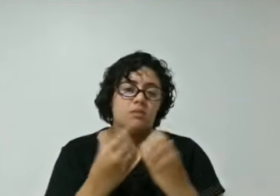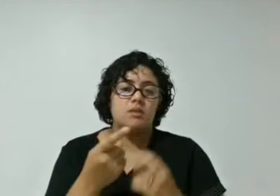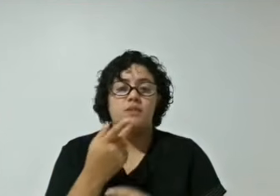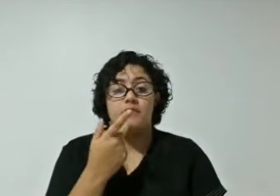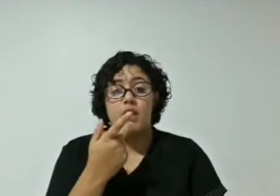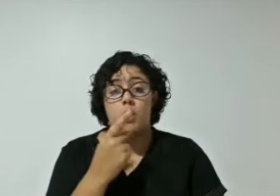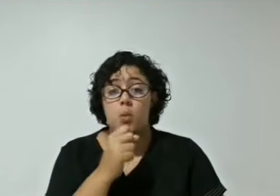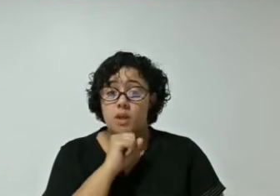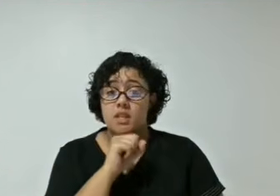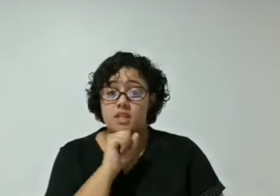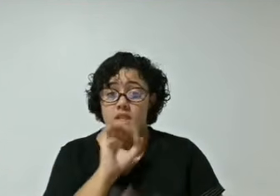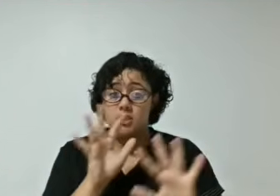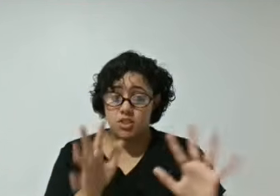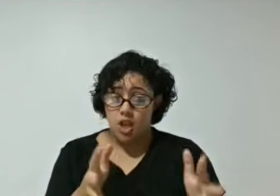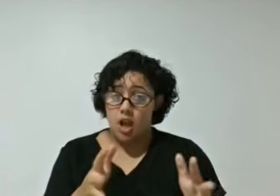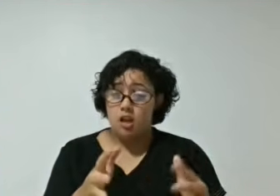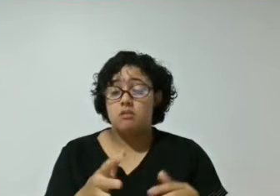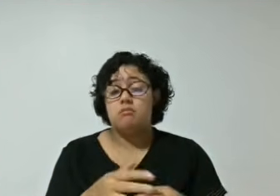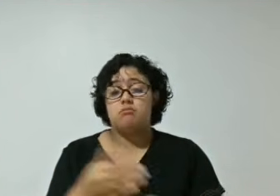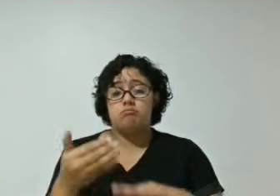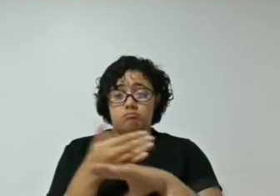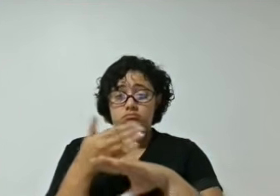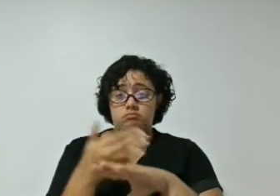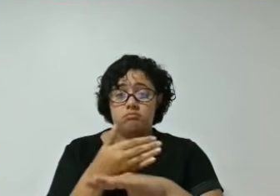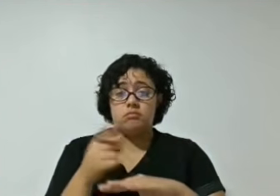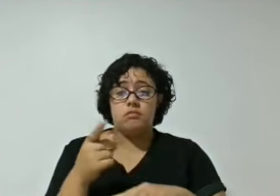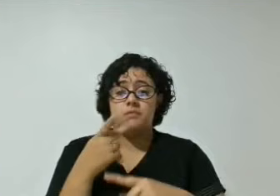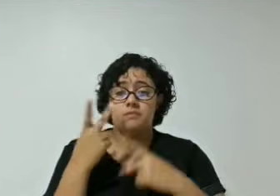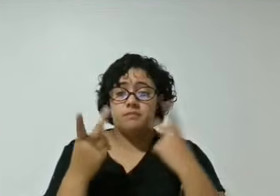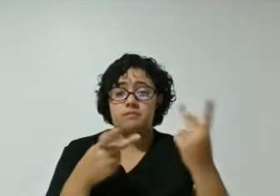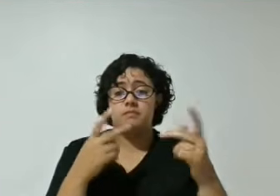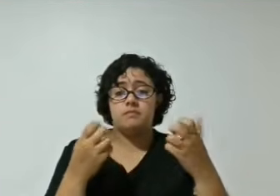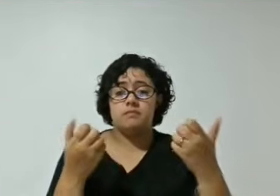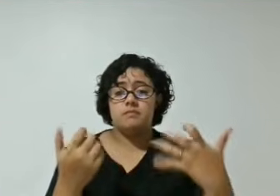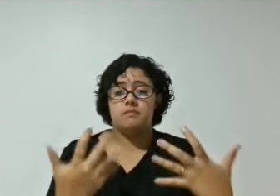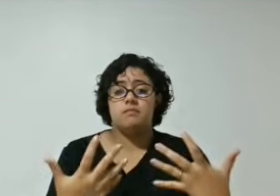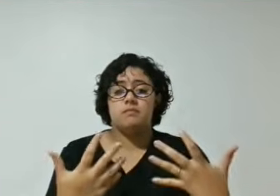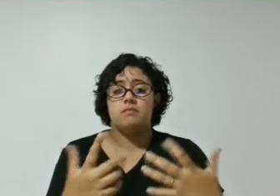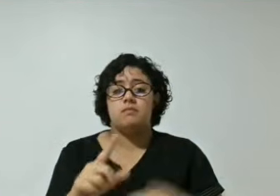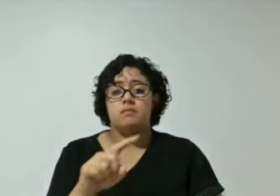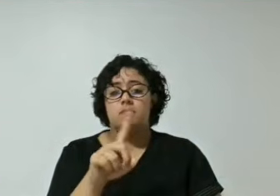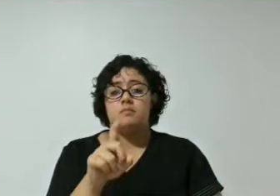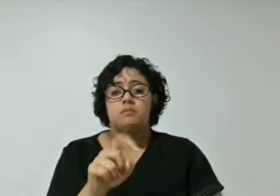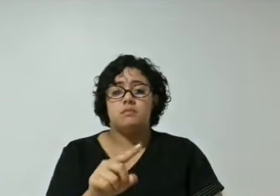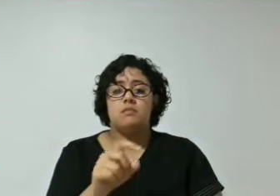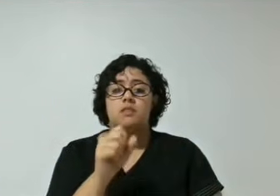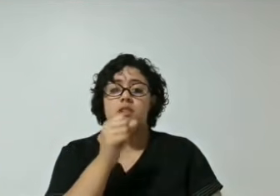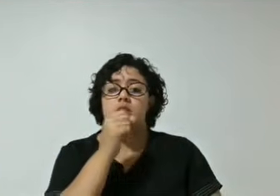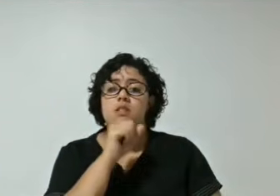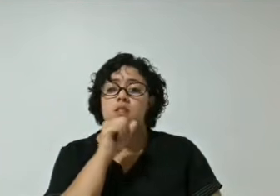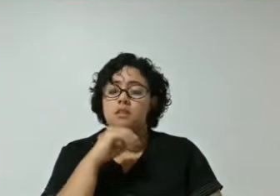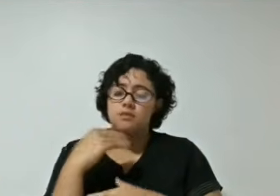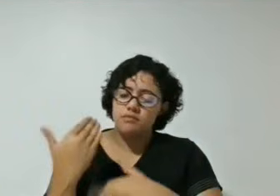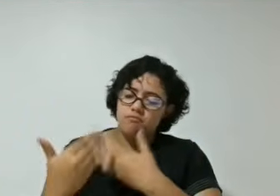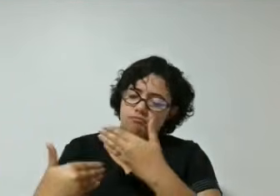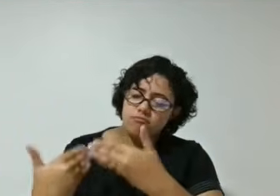vou complementar aqui. Porque você mencionou a questão do envelhecimento da população, das